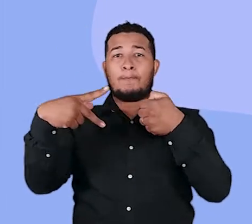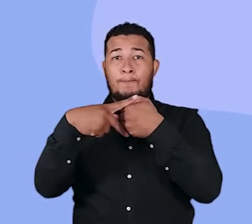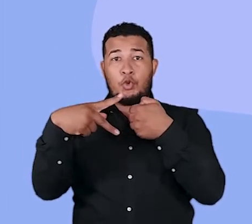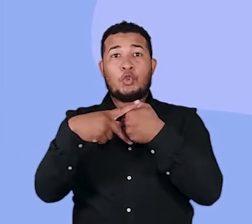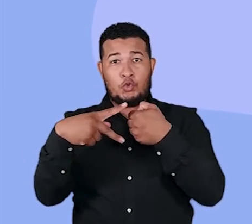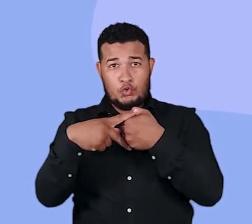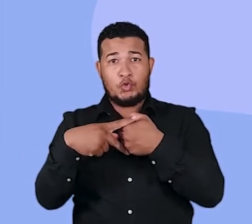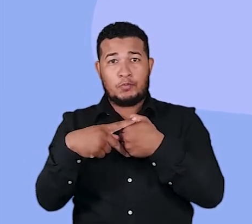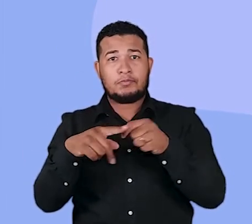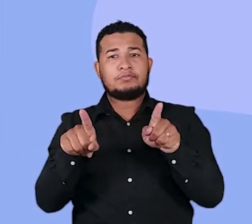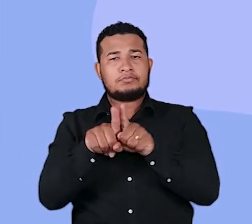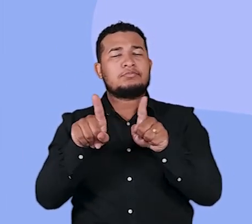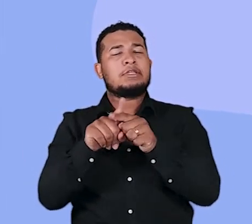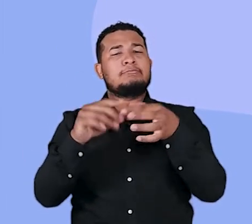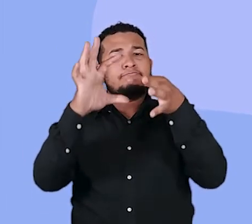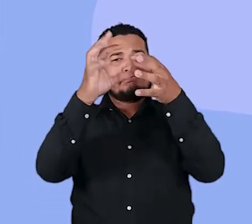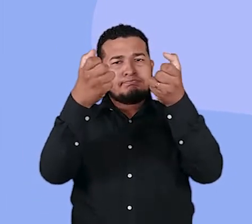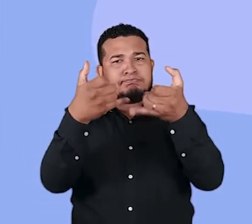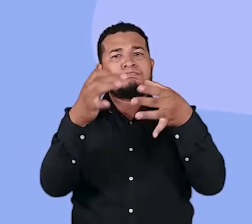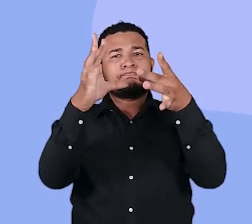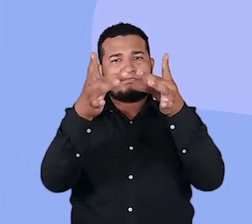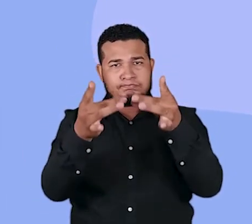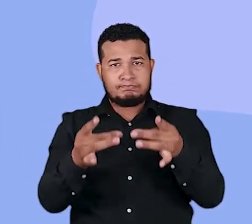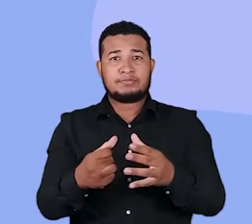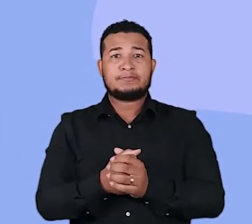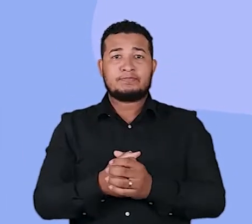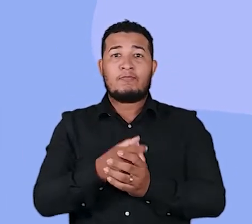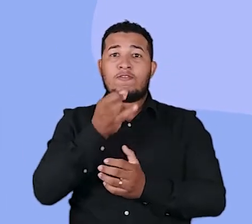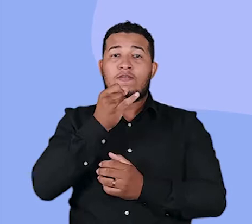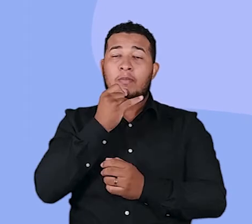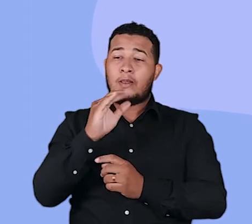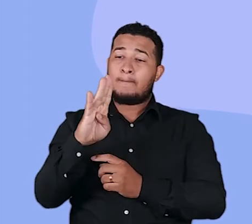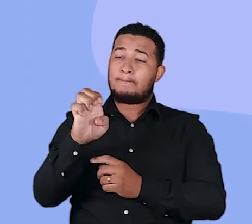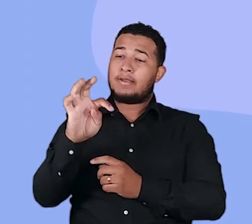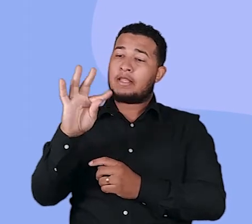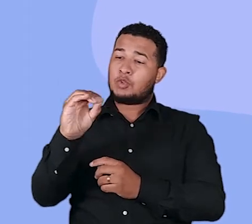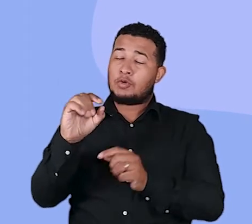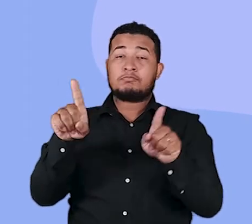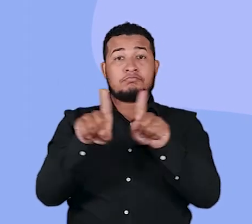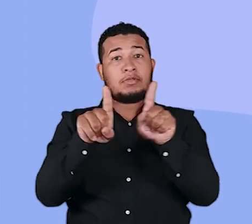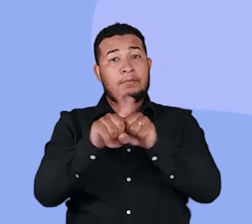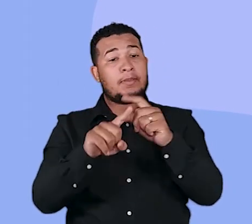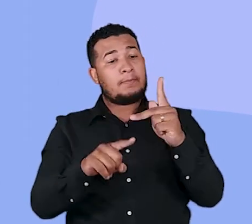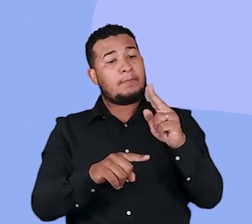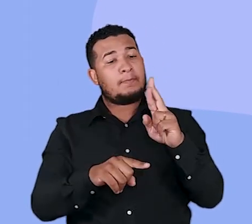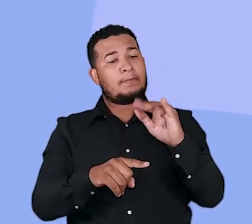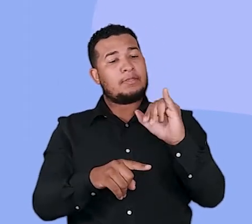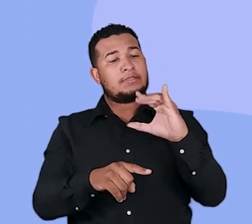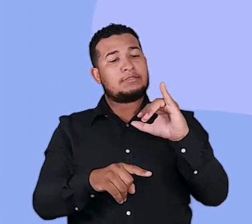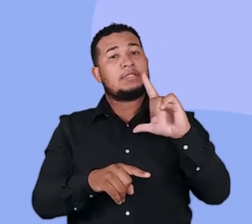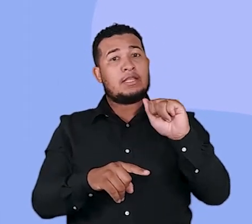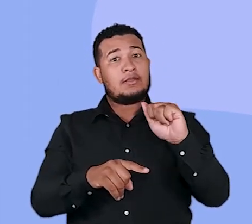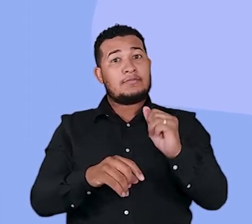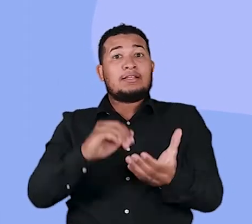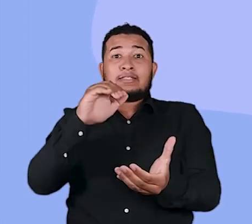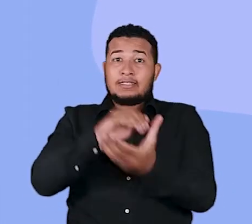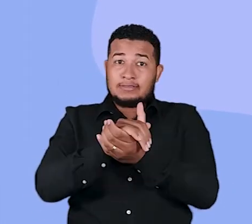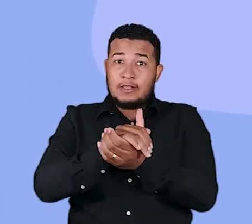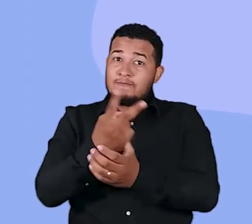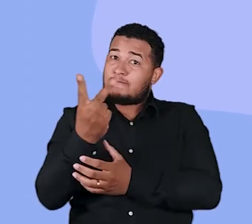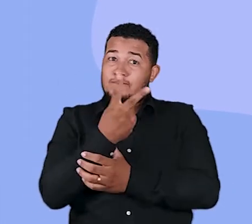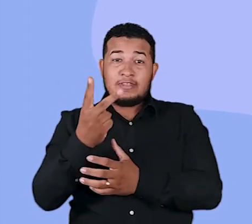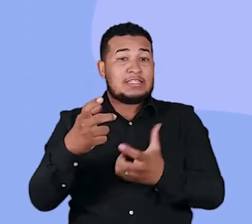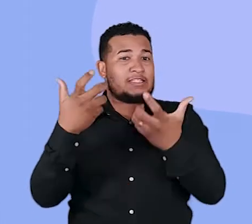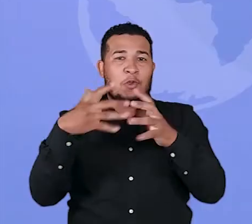pronomes pessoais e possessivos. Um exemplo aí, Beto e Priscila casaram. Eles não pretendem ter